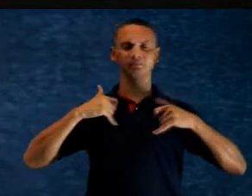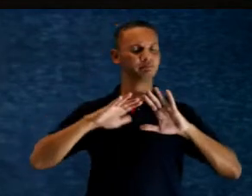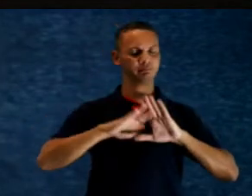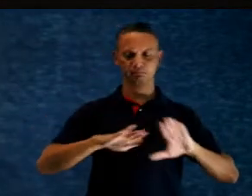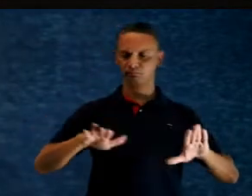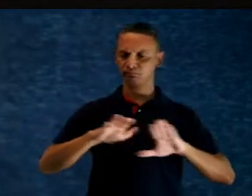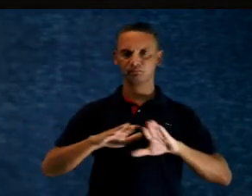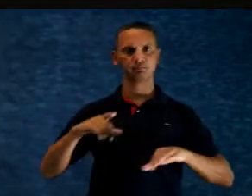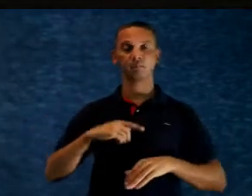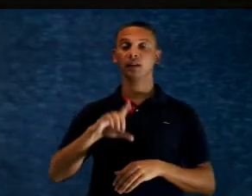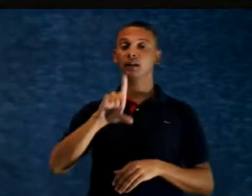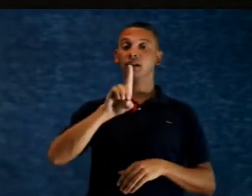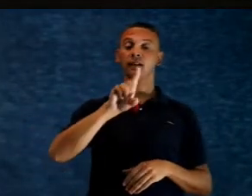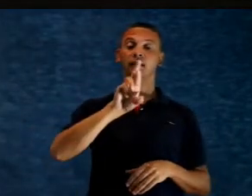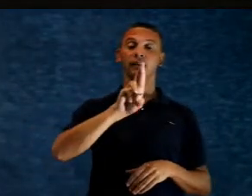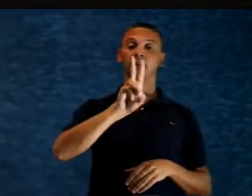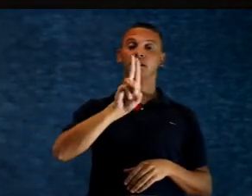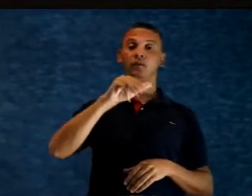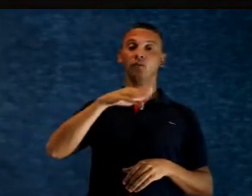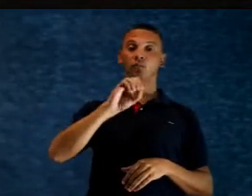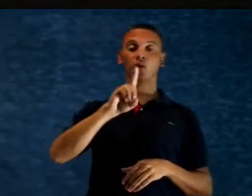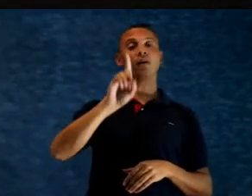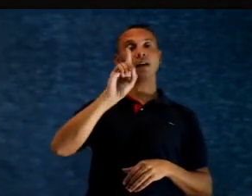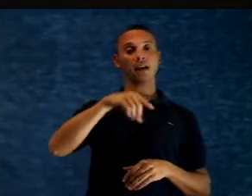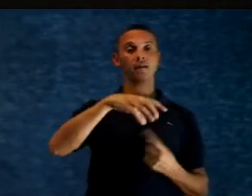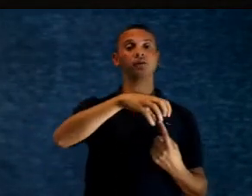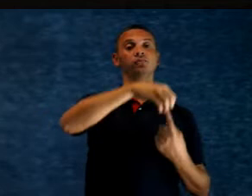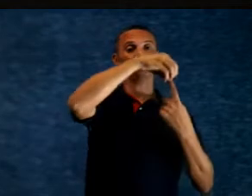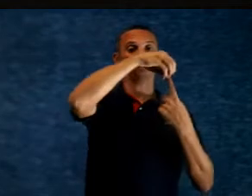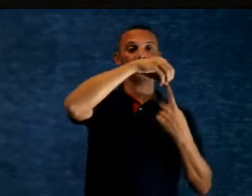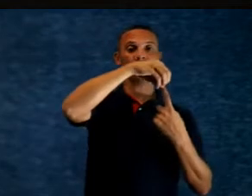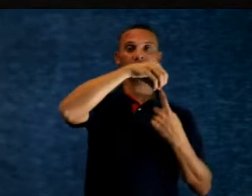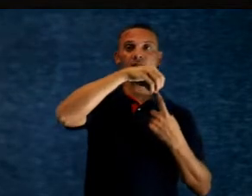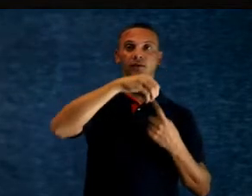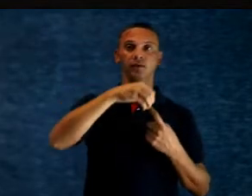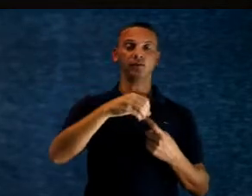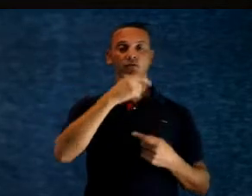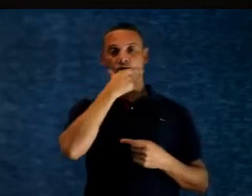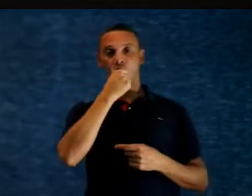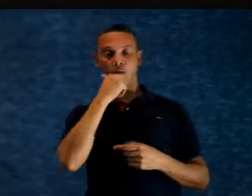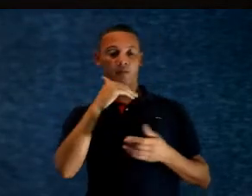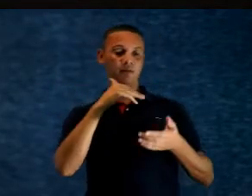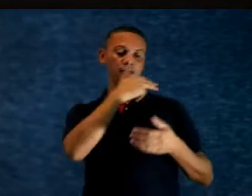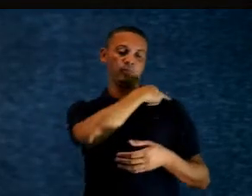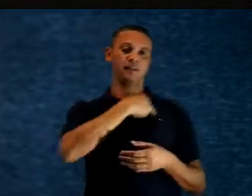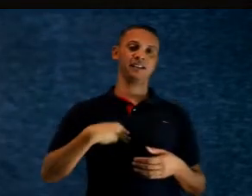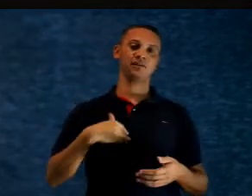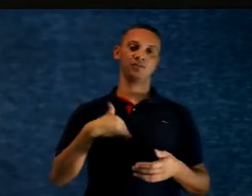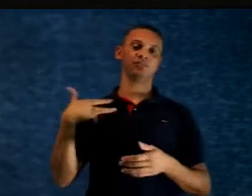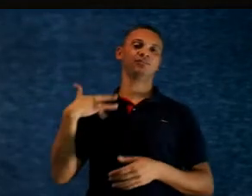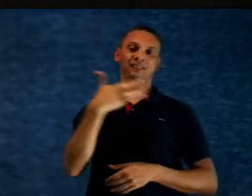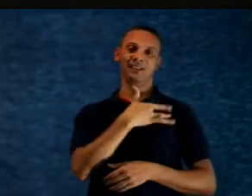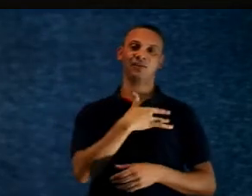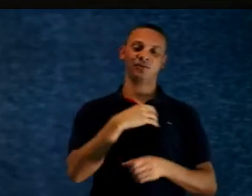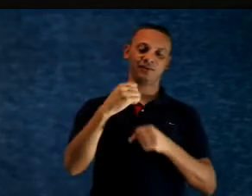de gabinete do Gustavo Capanema. Mas a vida dele era absolutamente comum, nada de